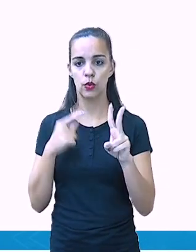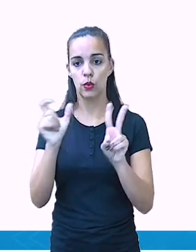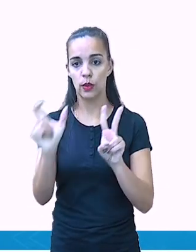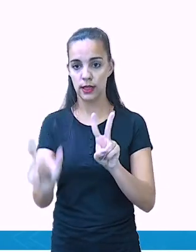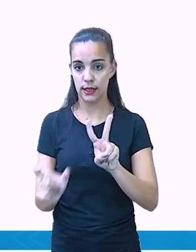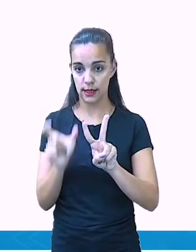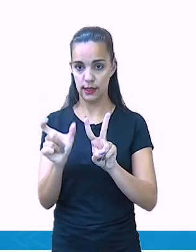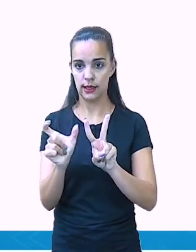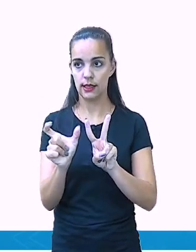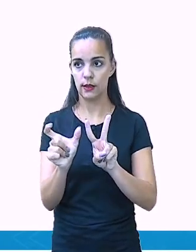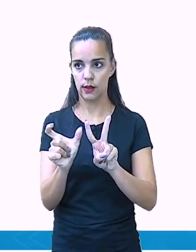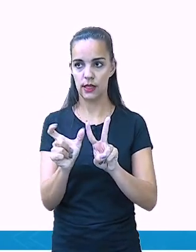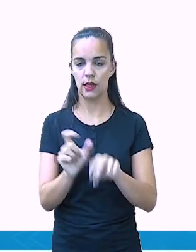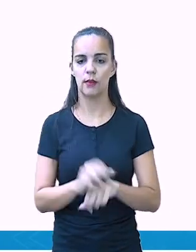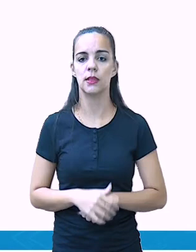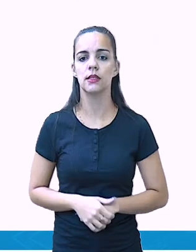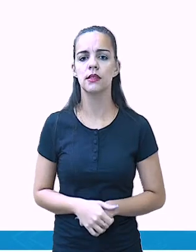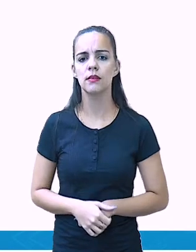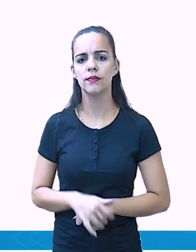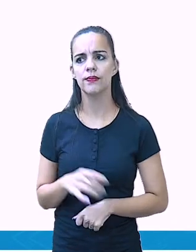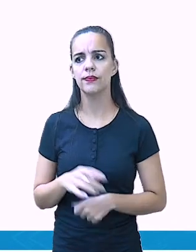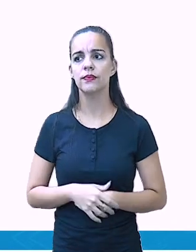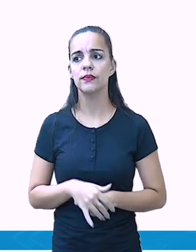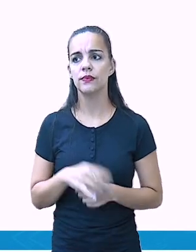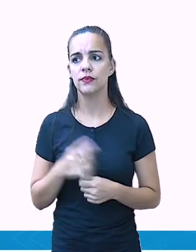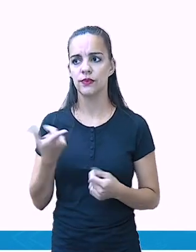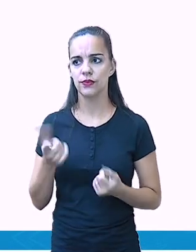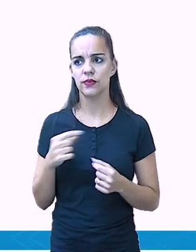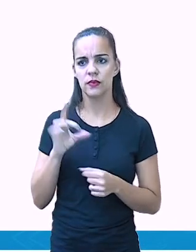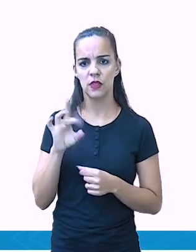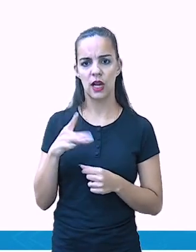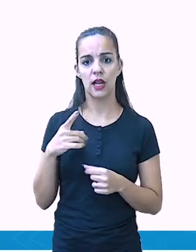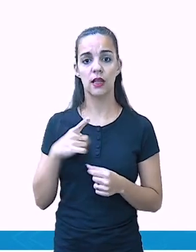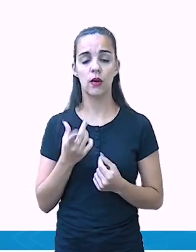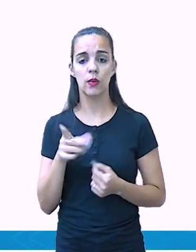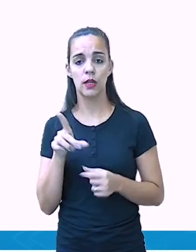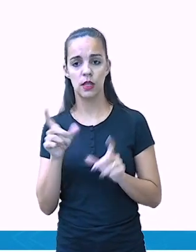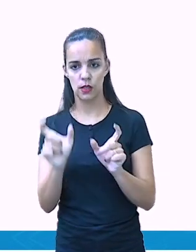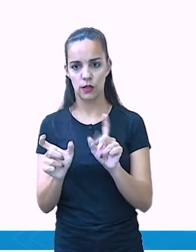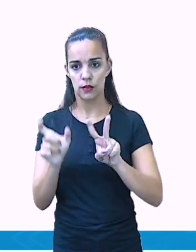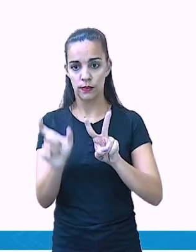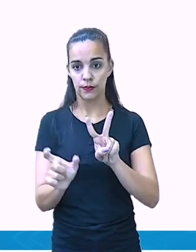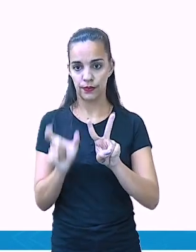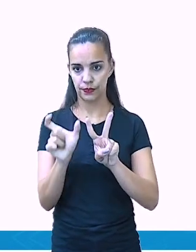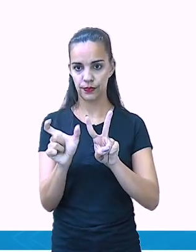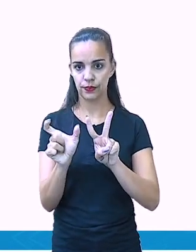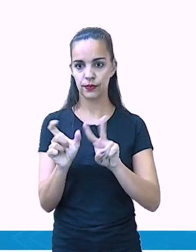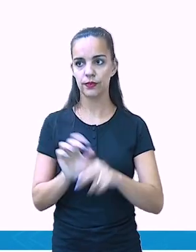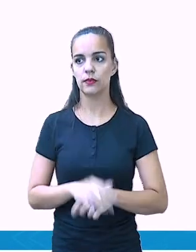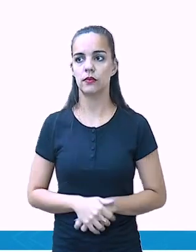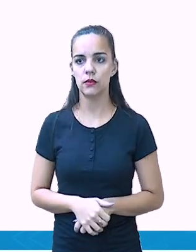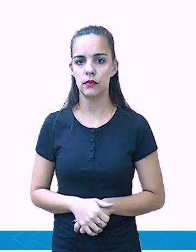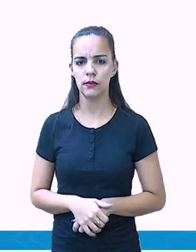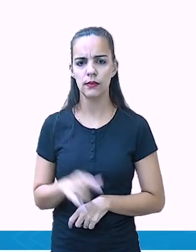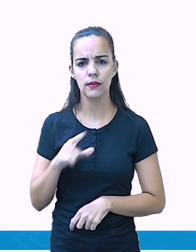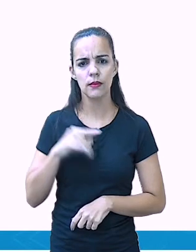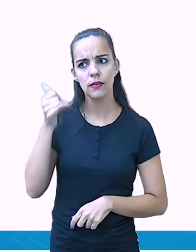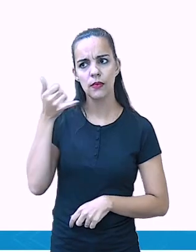olho. Ela tem 2 sílabas, então ela é uma dissílaba. Celular,